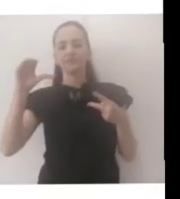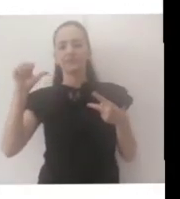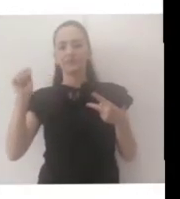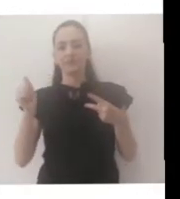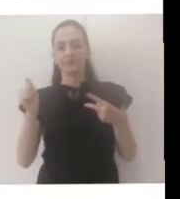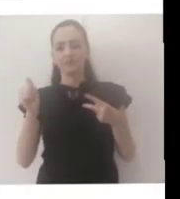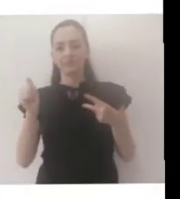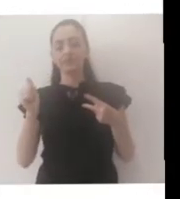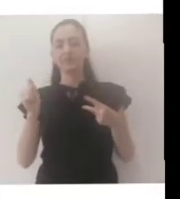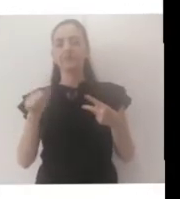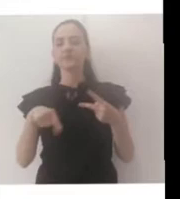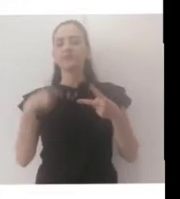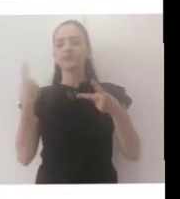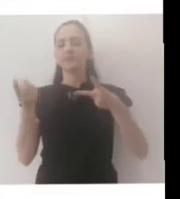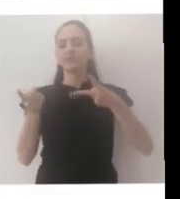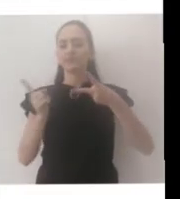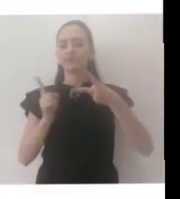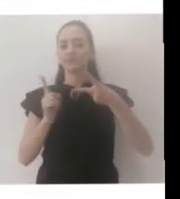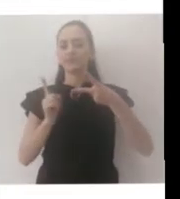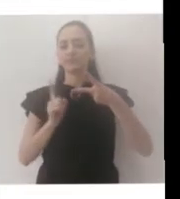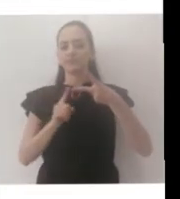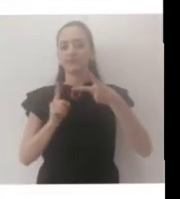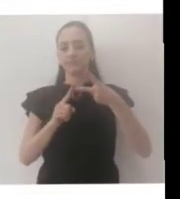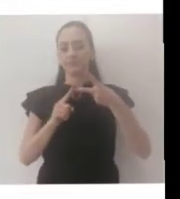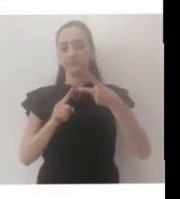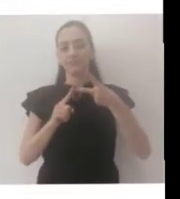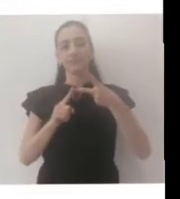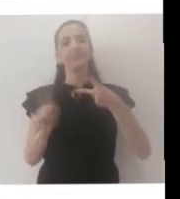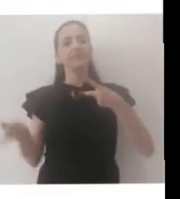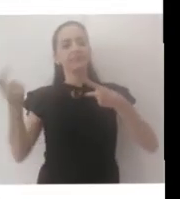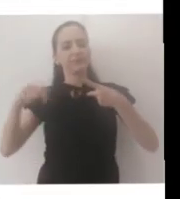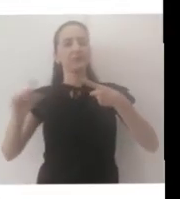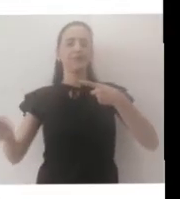e a abstração...